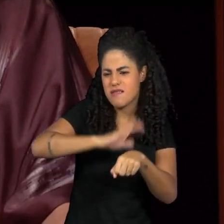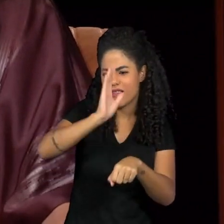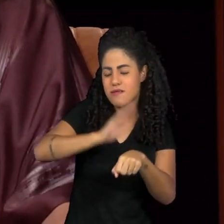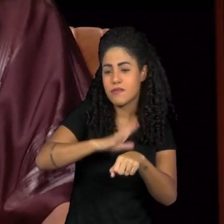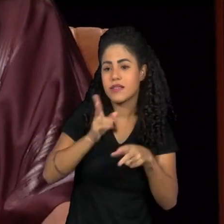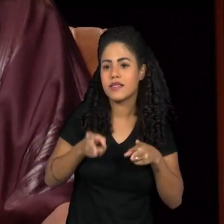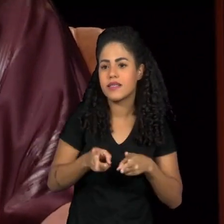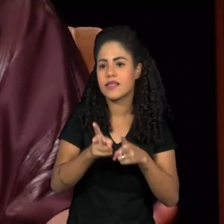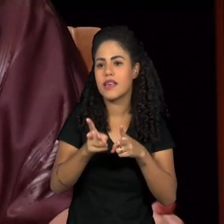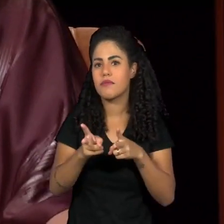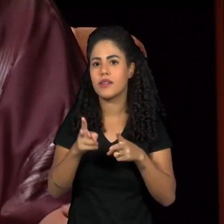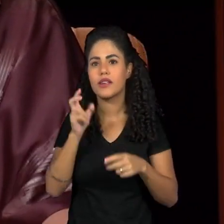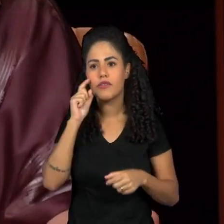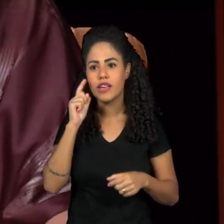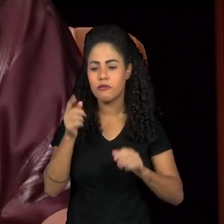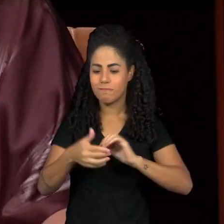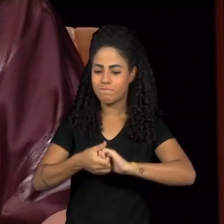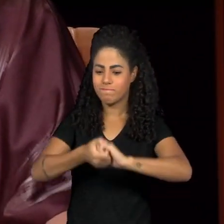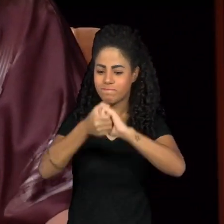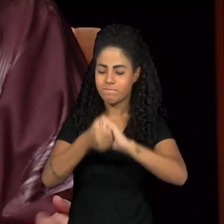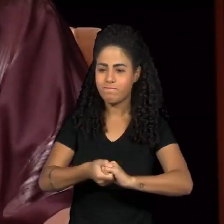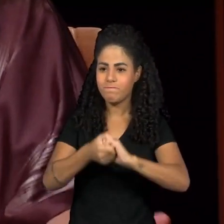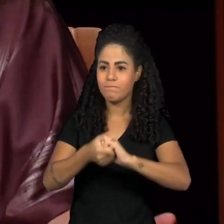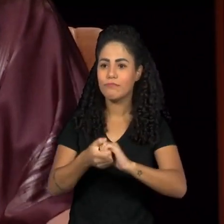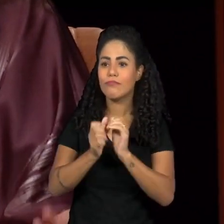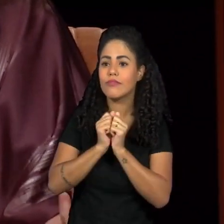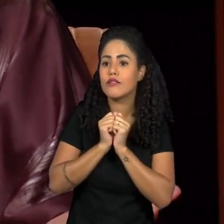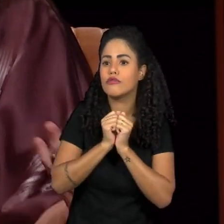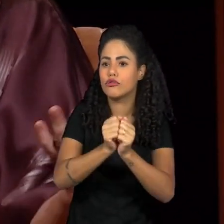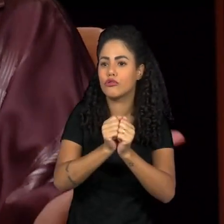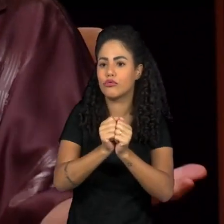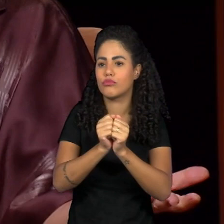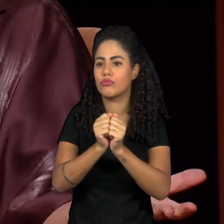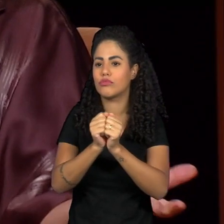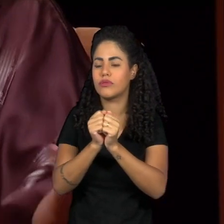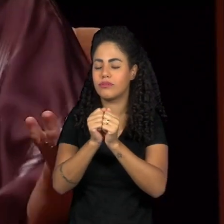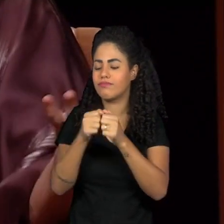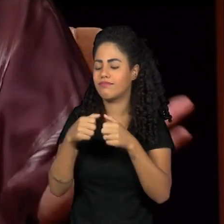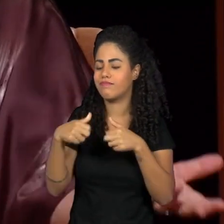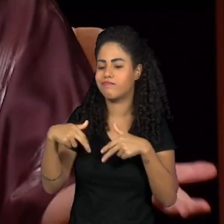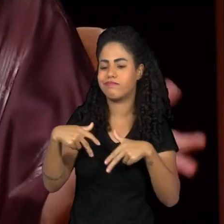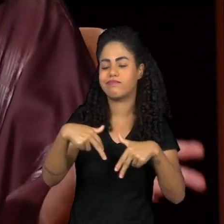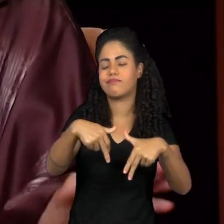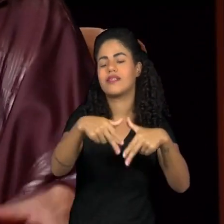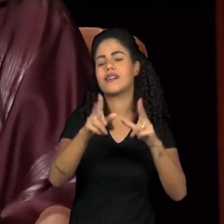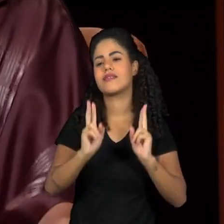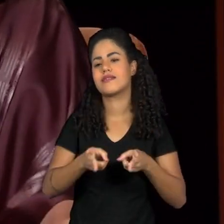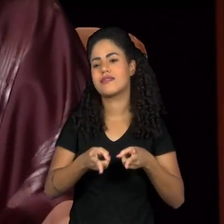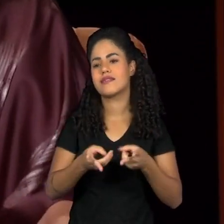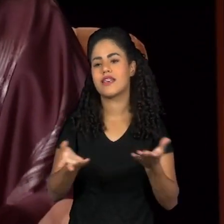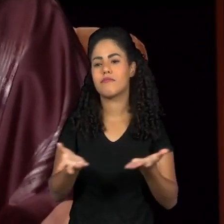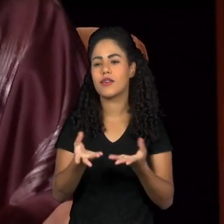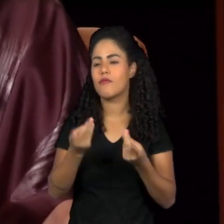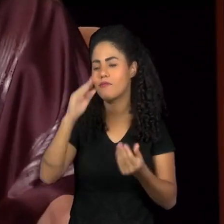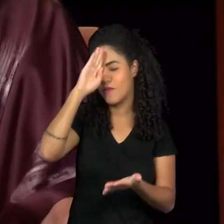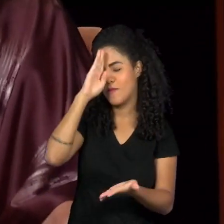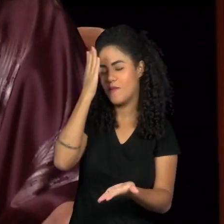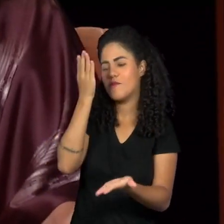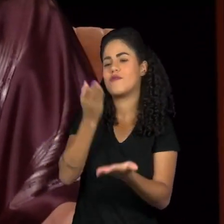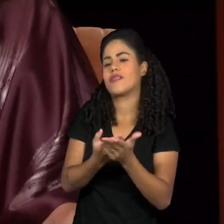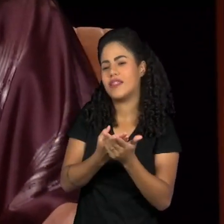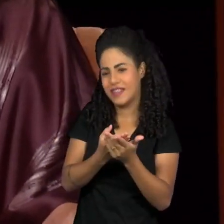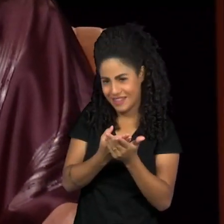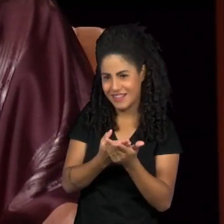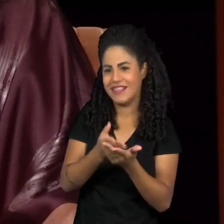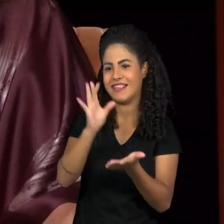de mãos dadas, assim, para um lugar que nem eu sei qual, né? Mas tem uma confiança, assim, a